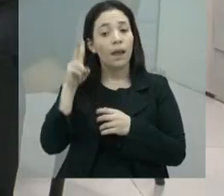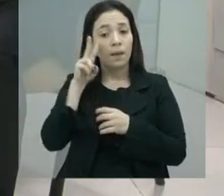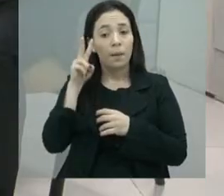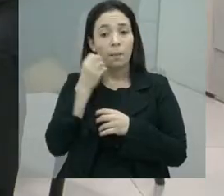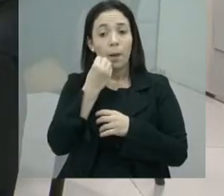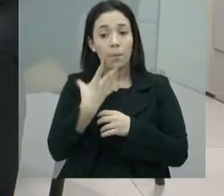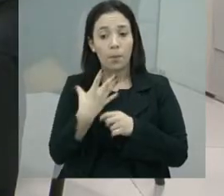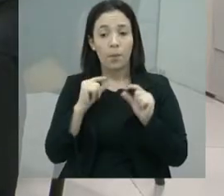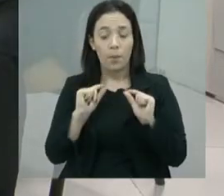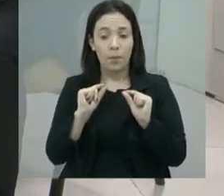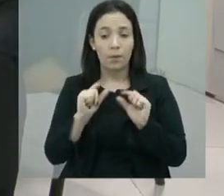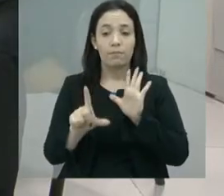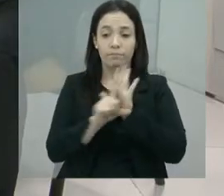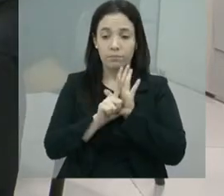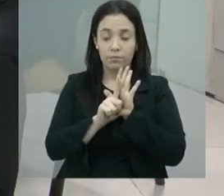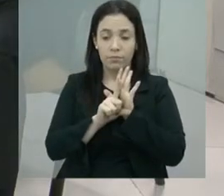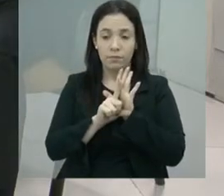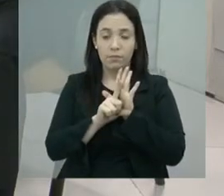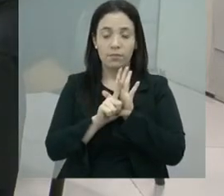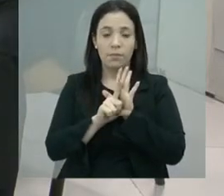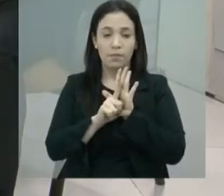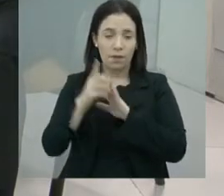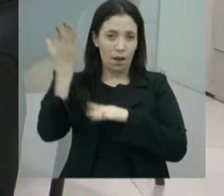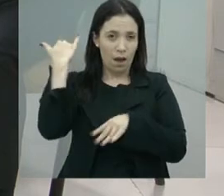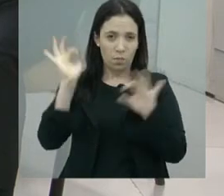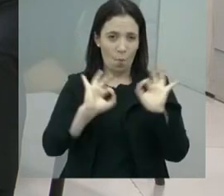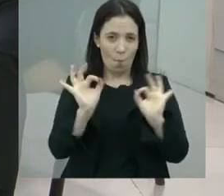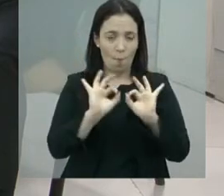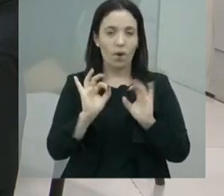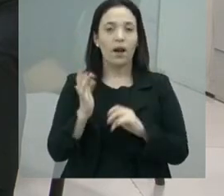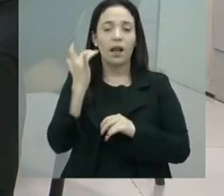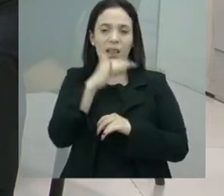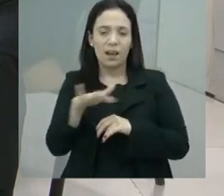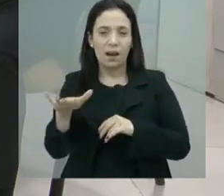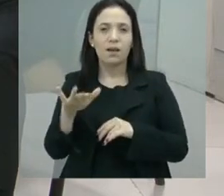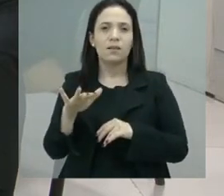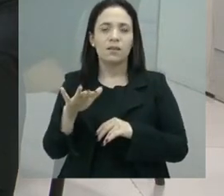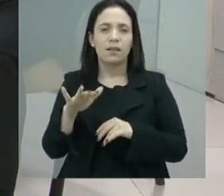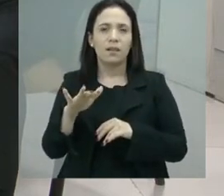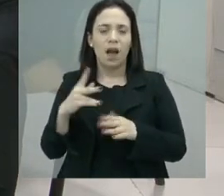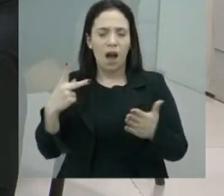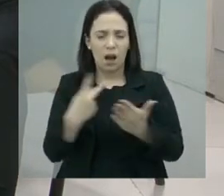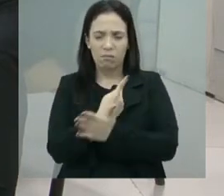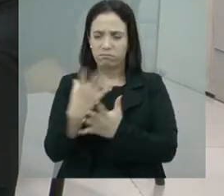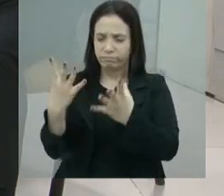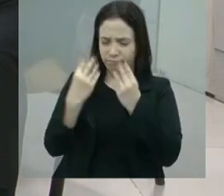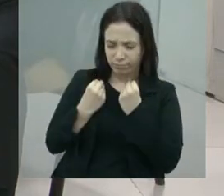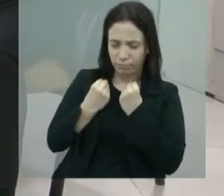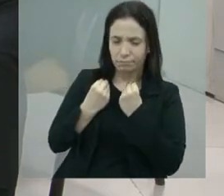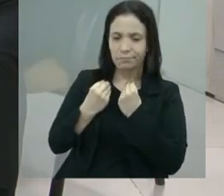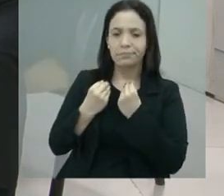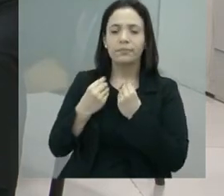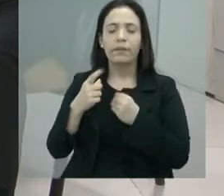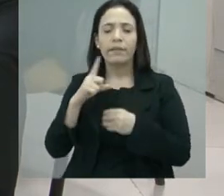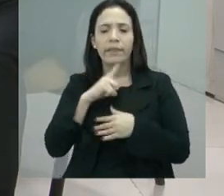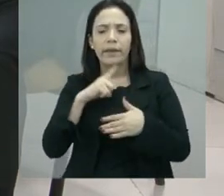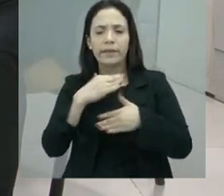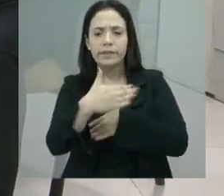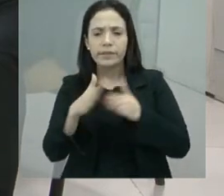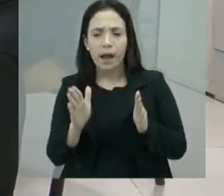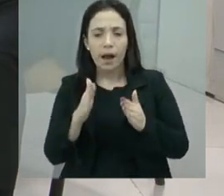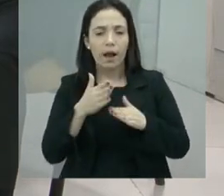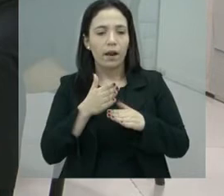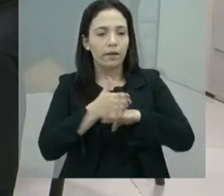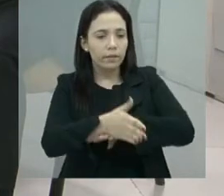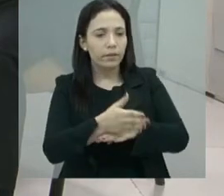que antes dessa lei, uma criança vitimizada que passava por uma situação dessas, ela era ouvida numa sala, depois passava